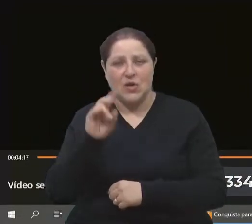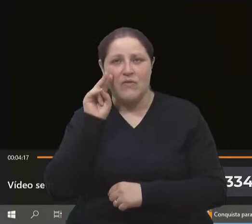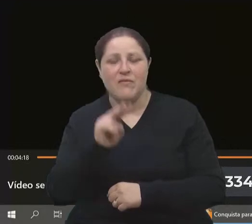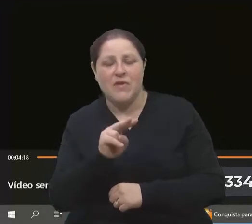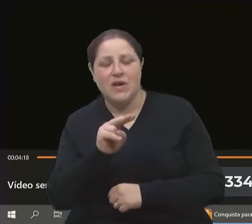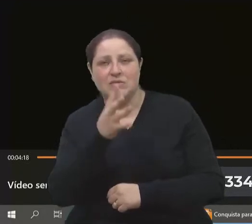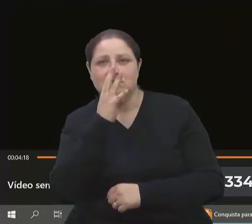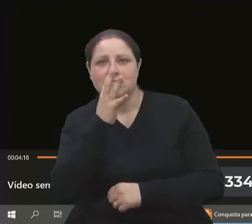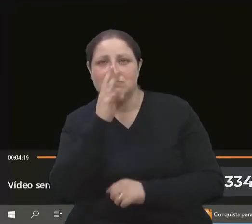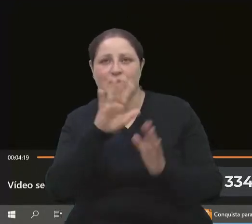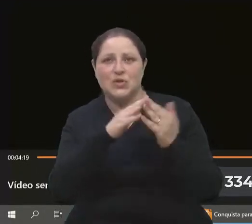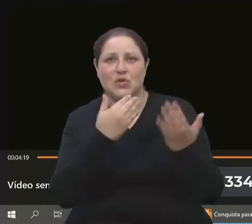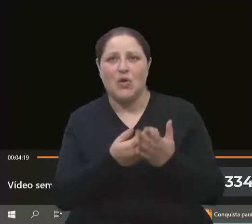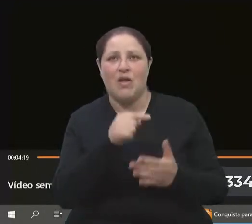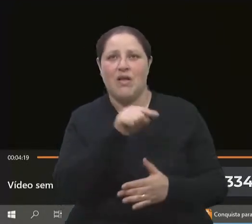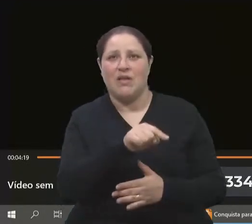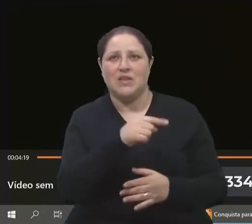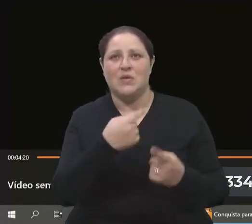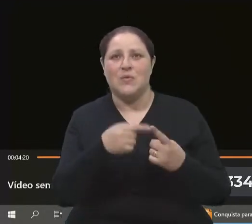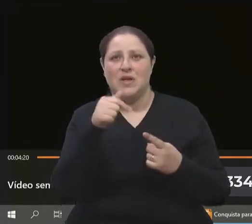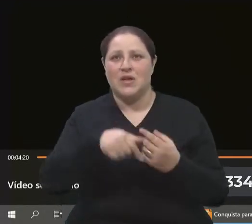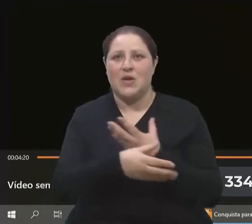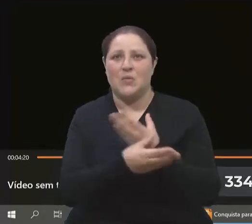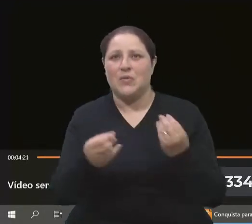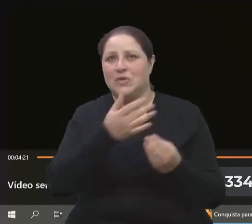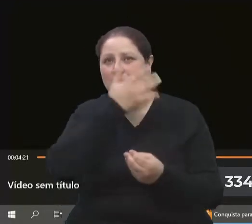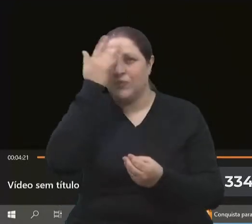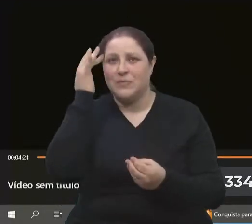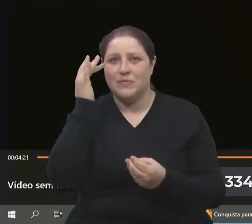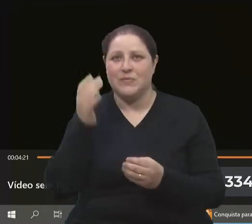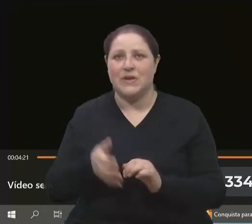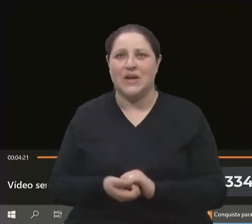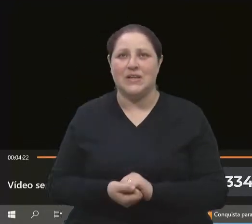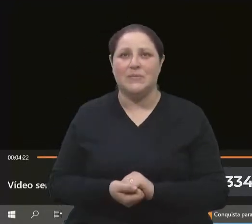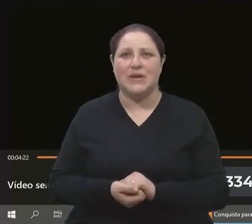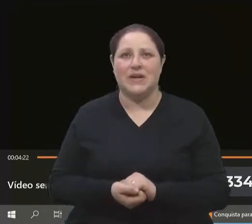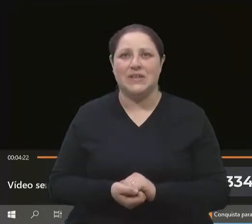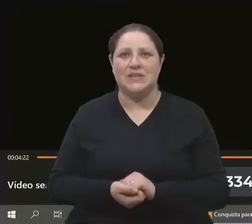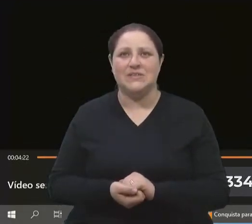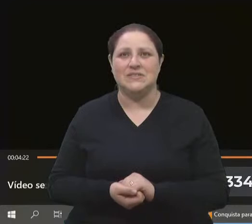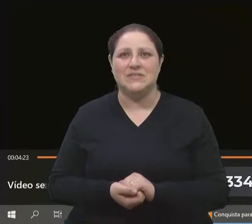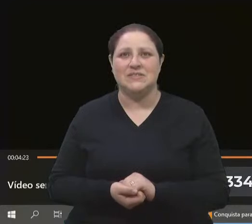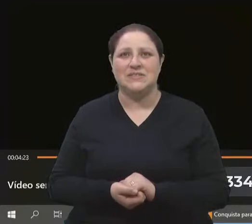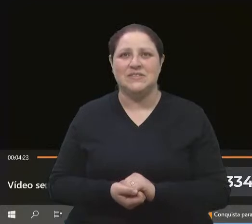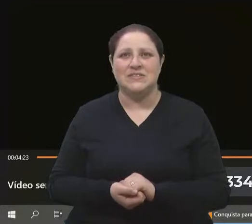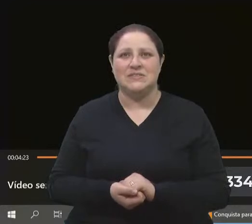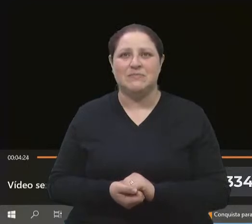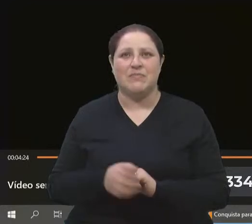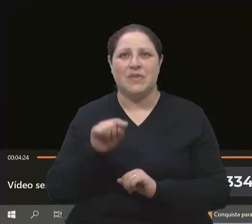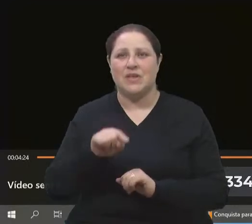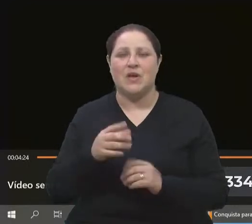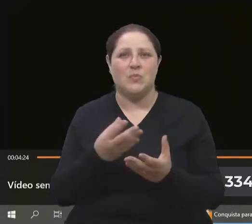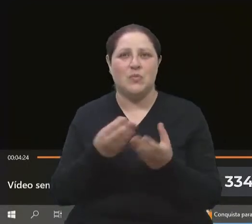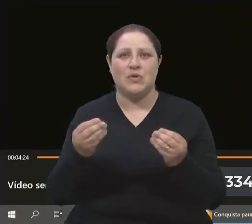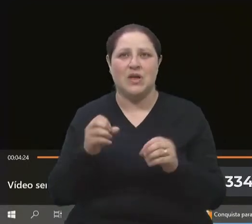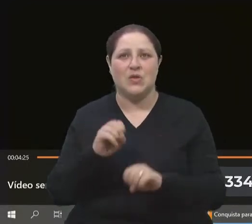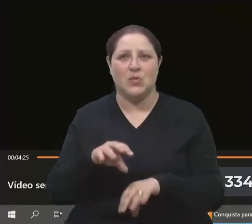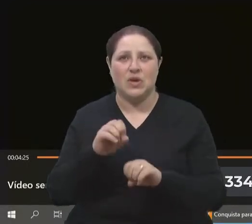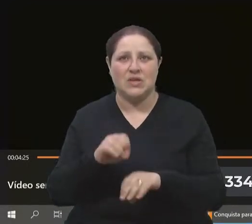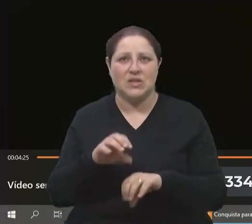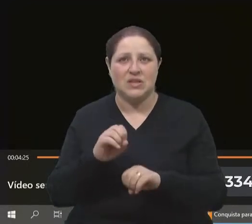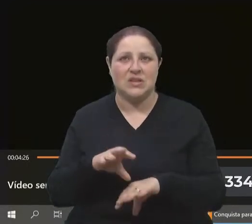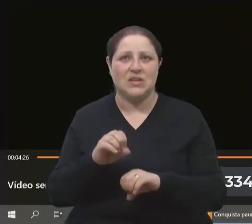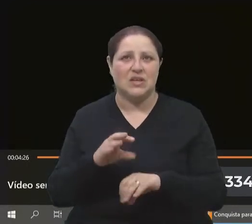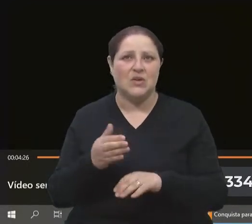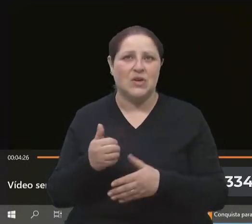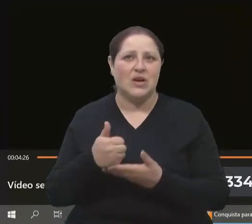Vitório Weber, porque aqui muitas pessoas que hoje estão aí na vida da sociedade passaram por essa escola, porque educação pode